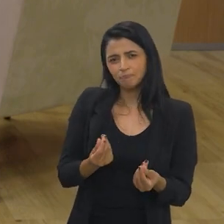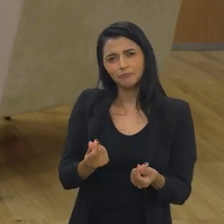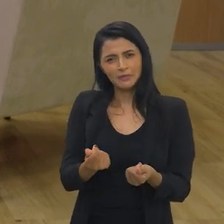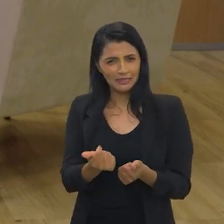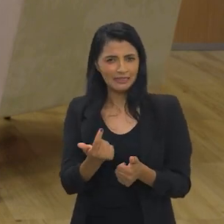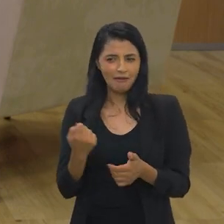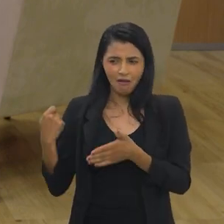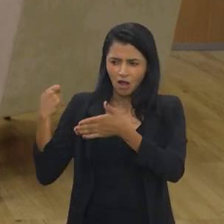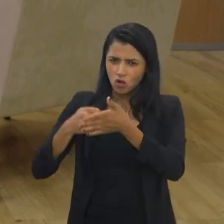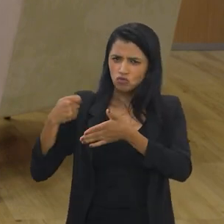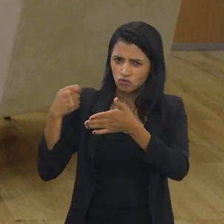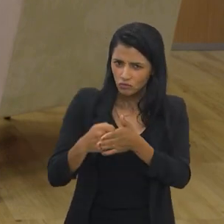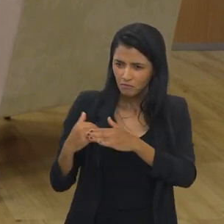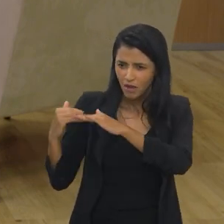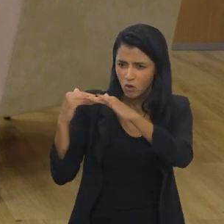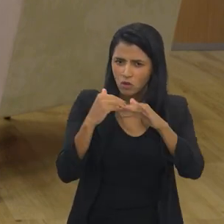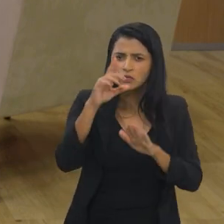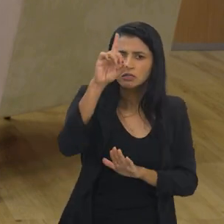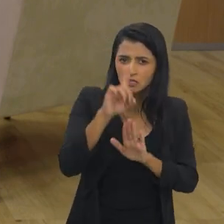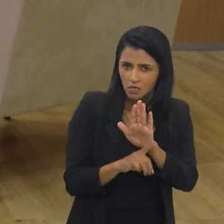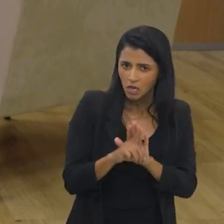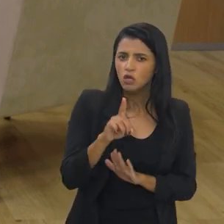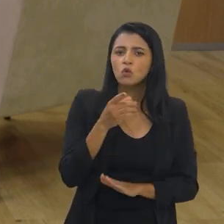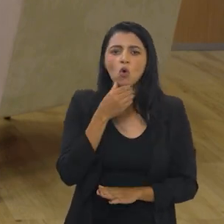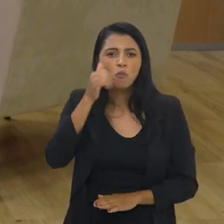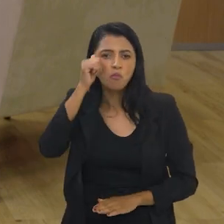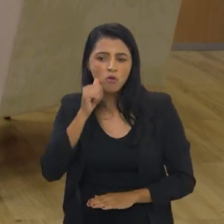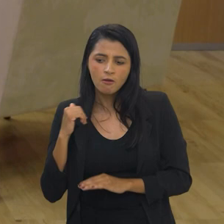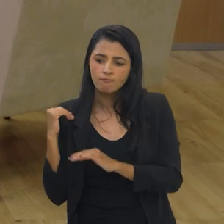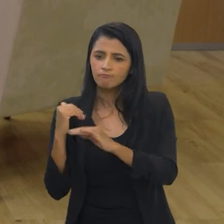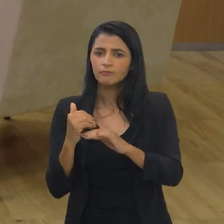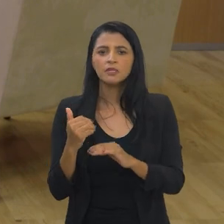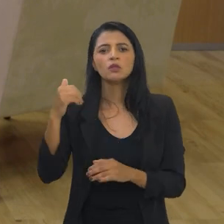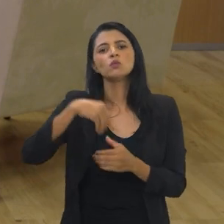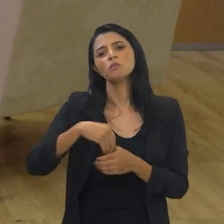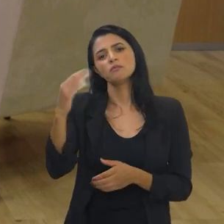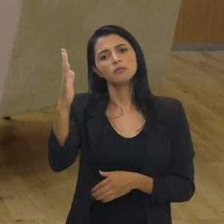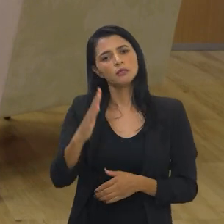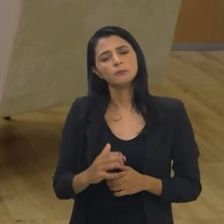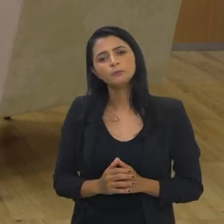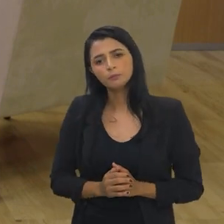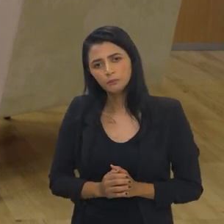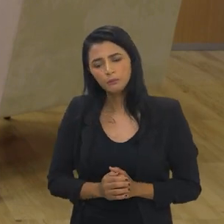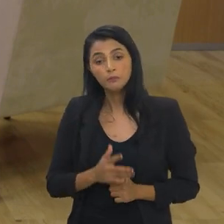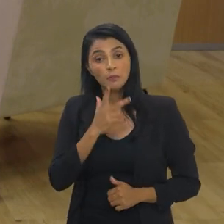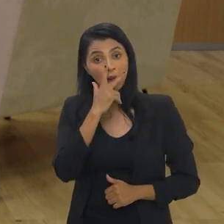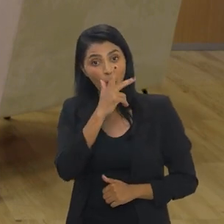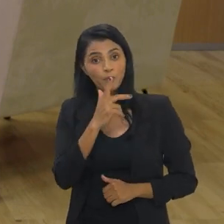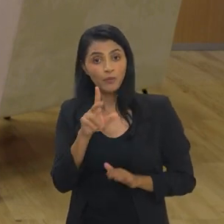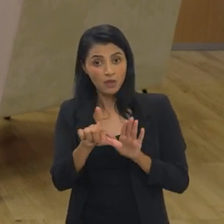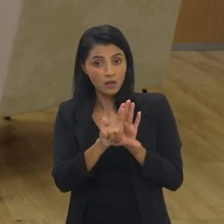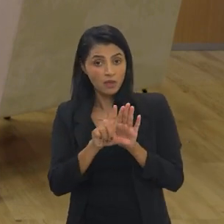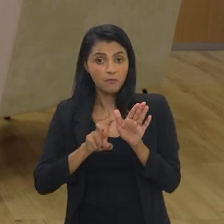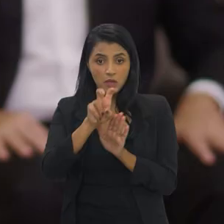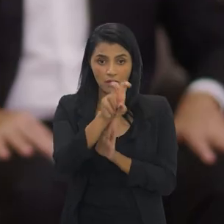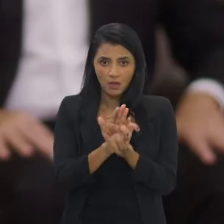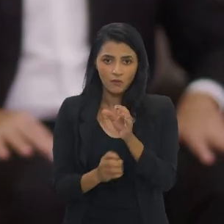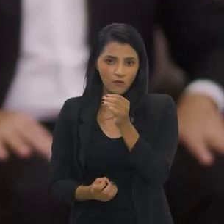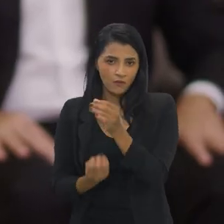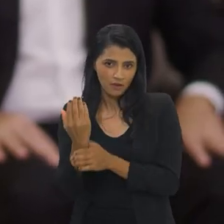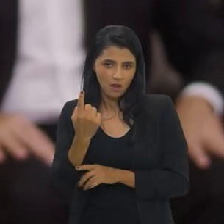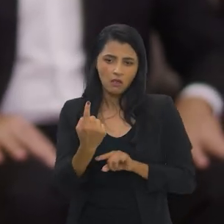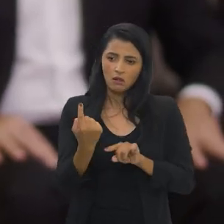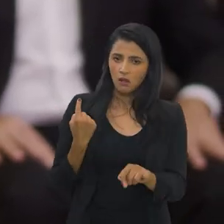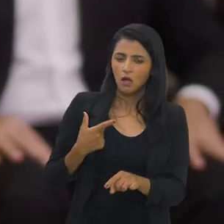questão da luta pela igualdade de direitos entre homens e mulheres no país eu acho que a Lei Maria da Penha quando